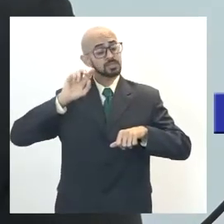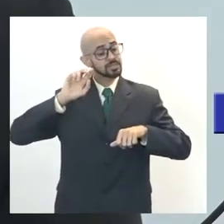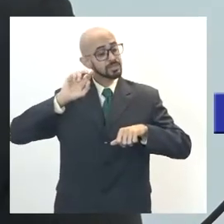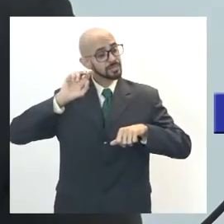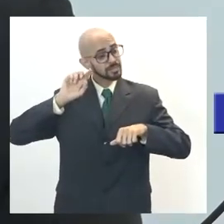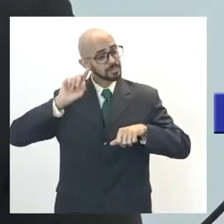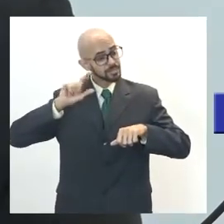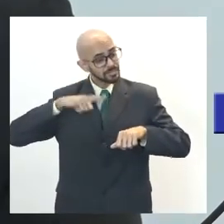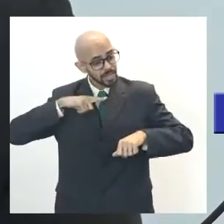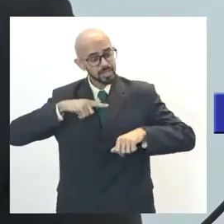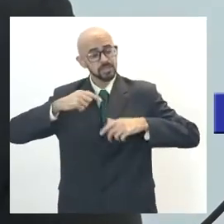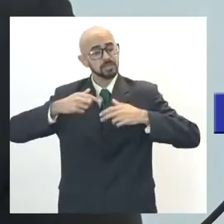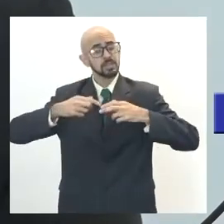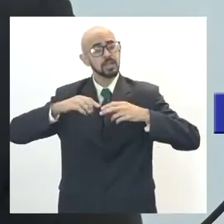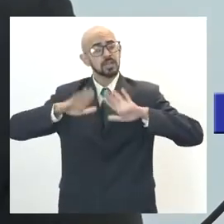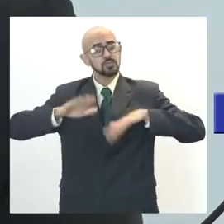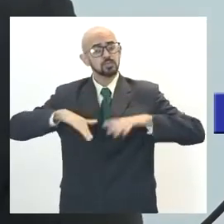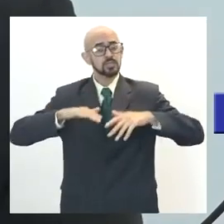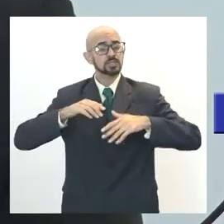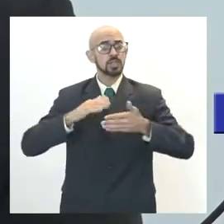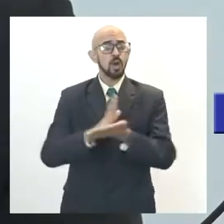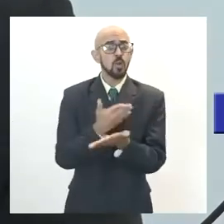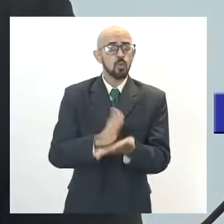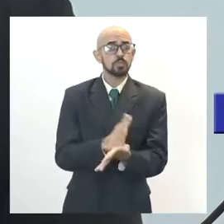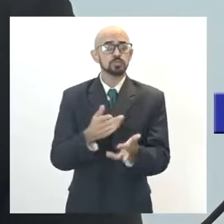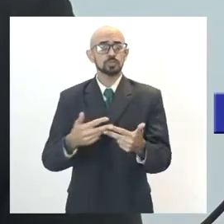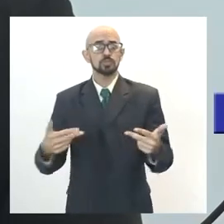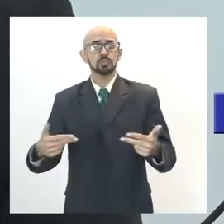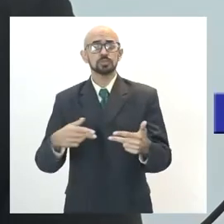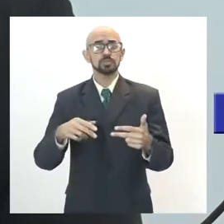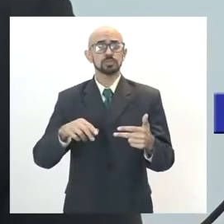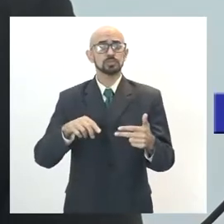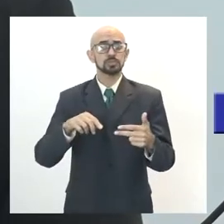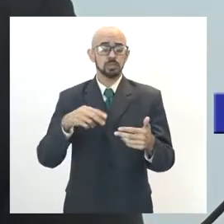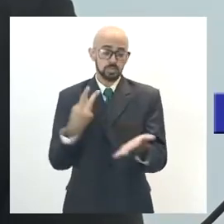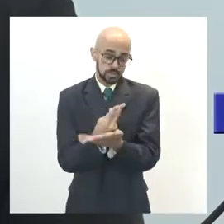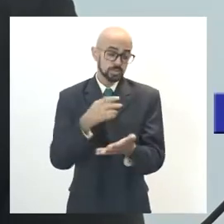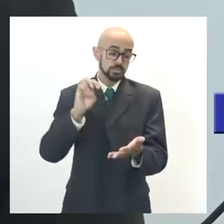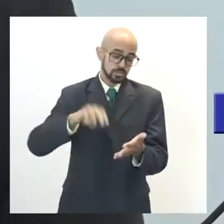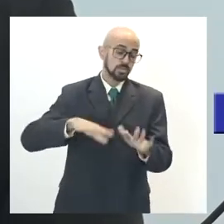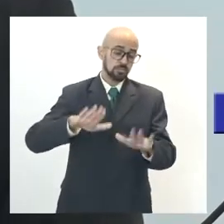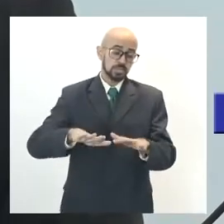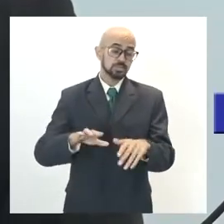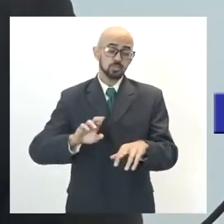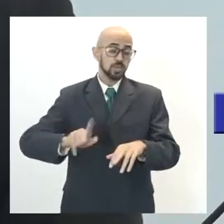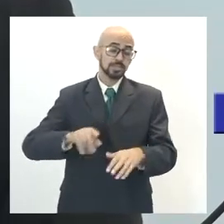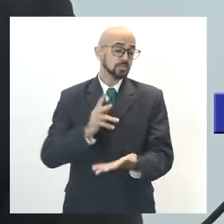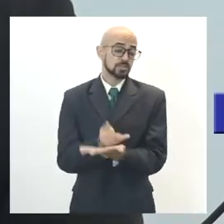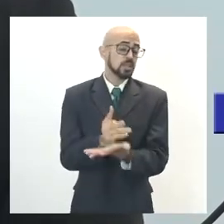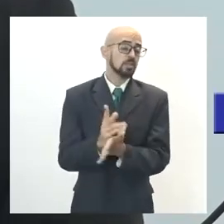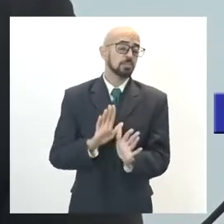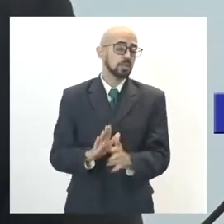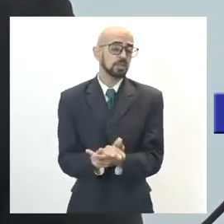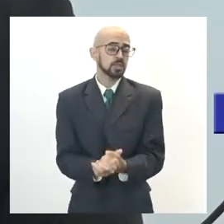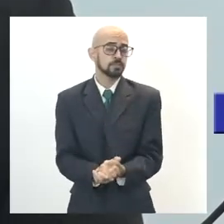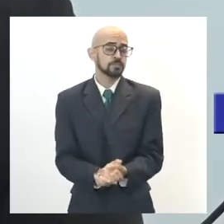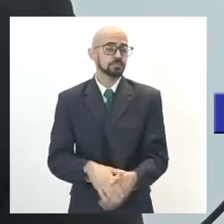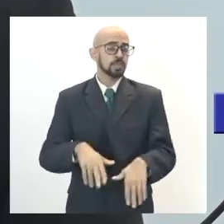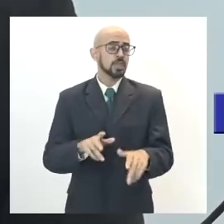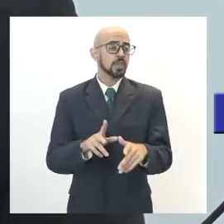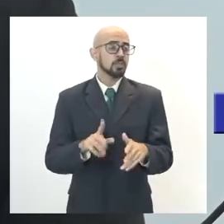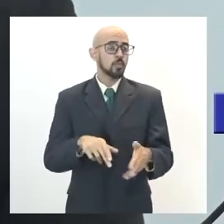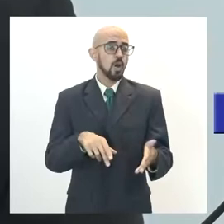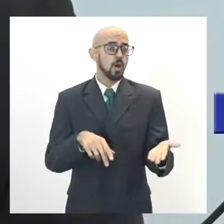é a gente tem essa situação e aí aqui no caso do rim na Duda falou sobre a questão dos Guardiões do Crivella